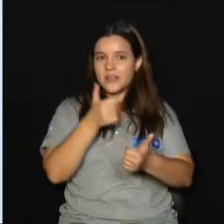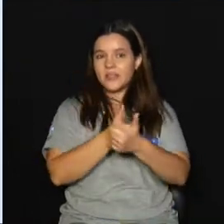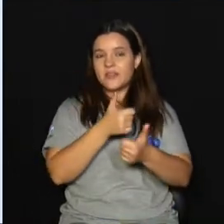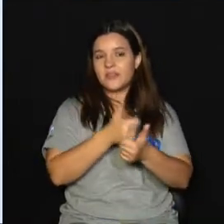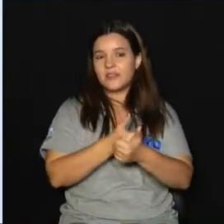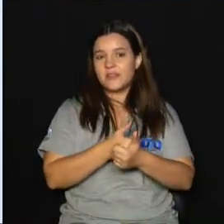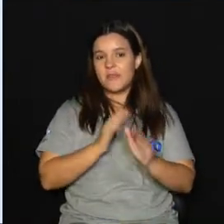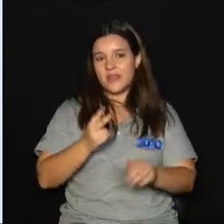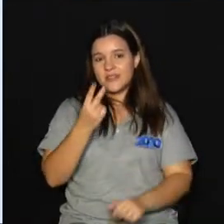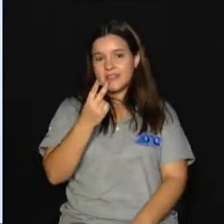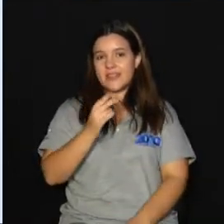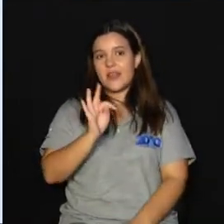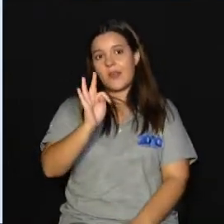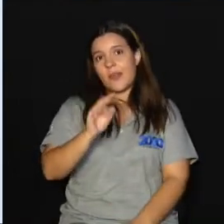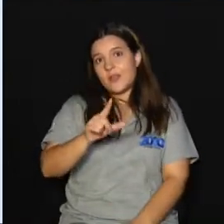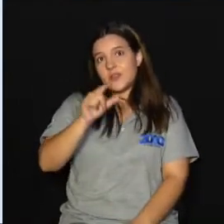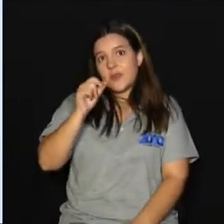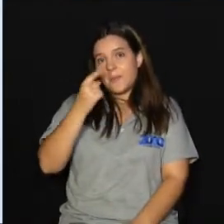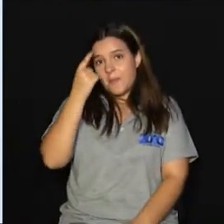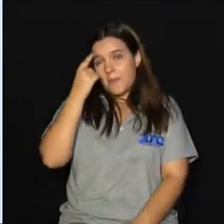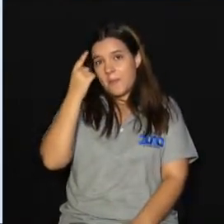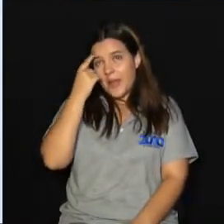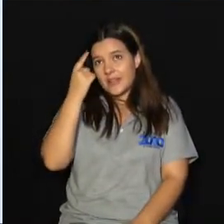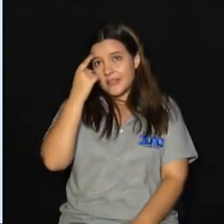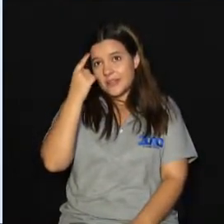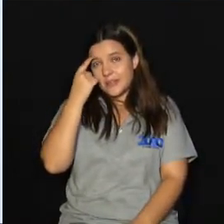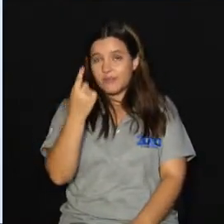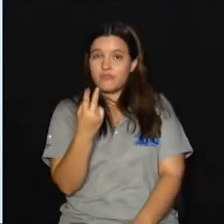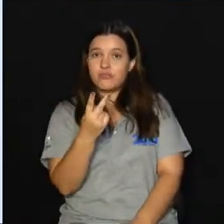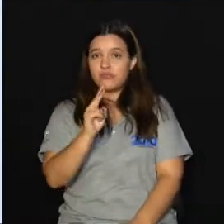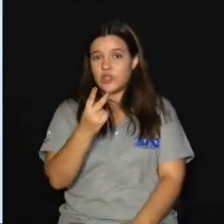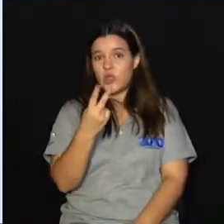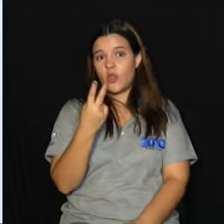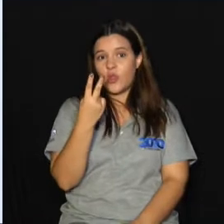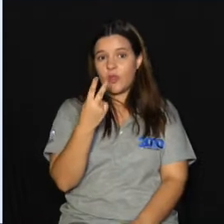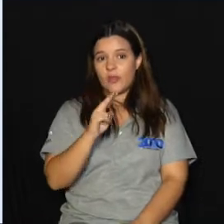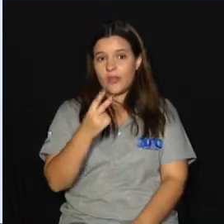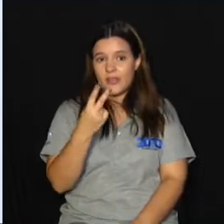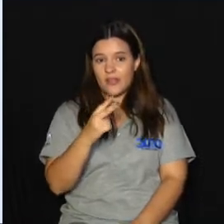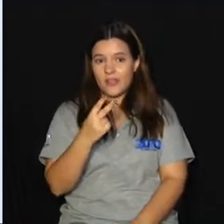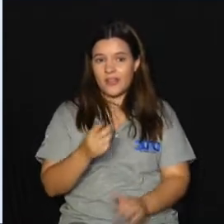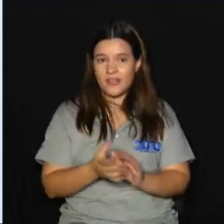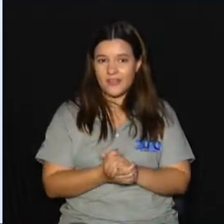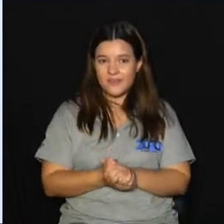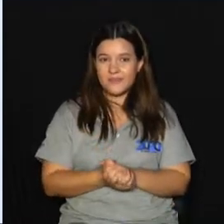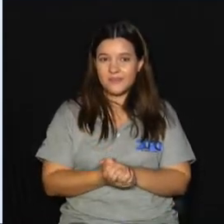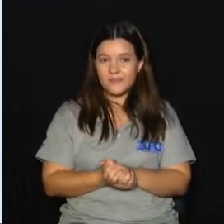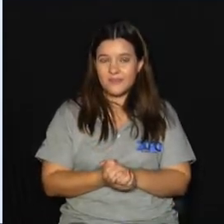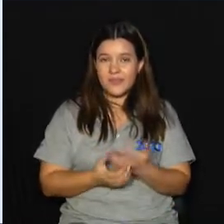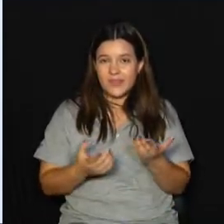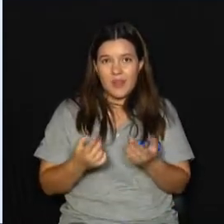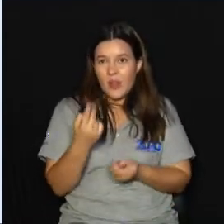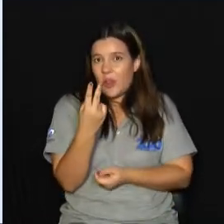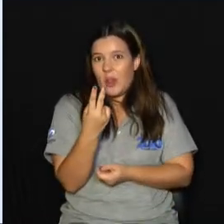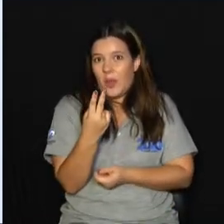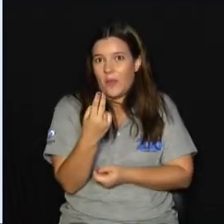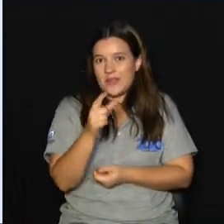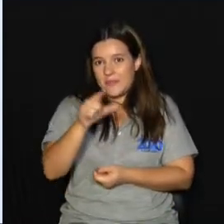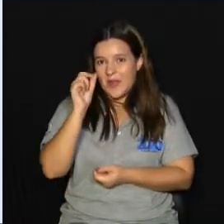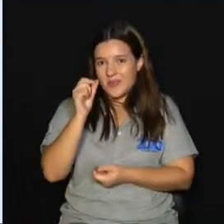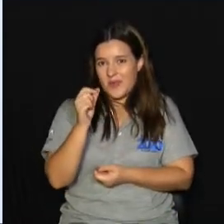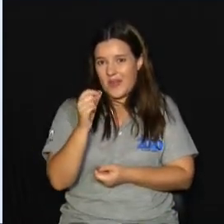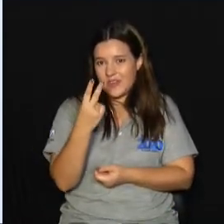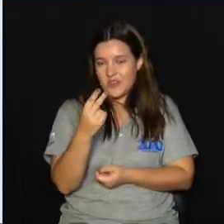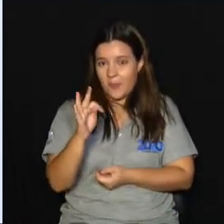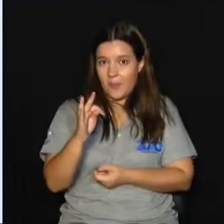e no segundo ele vai ali pensando um ou outro, né? A gente já faz um cálculo, ou é zero ou um, vamos falar assim. Então,